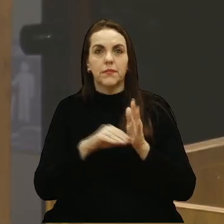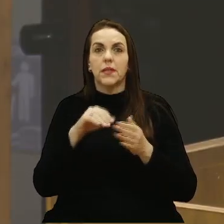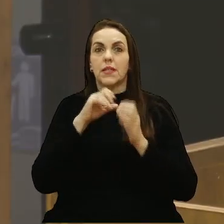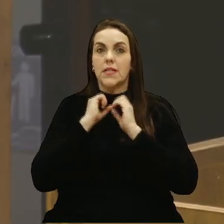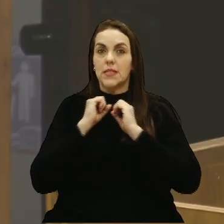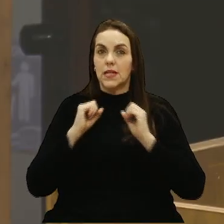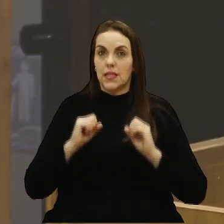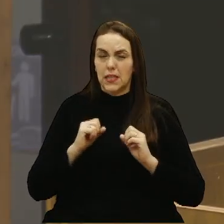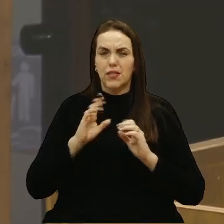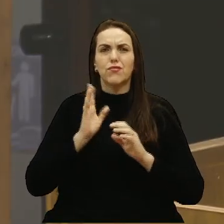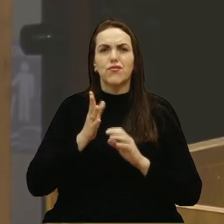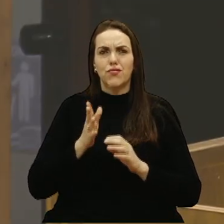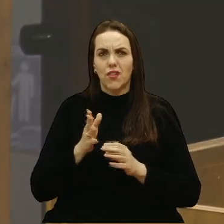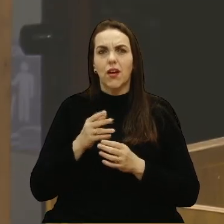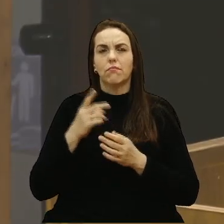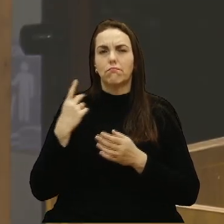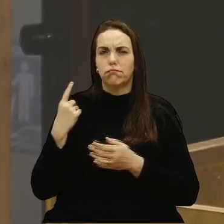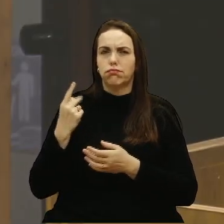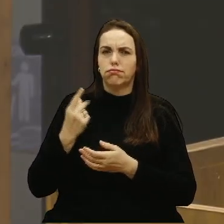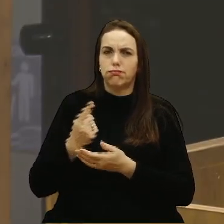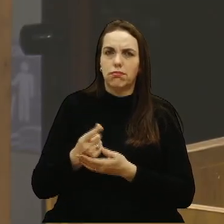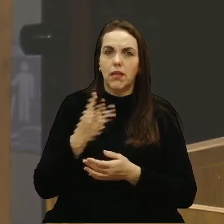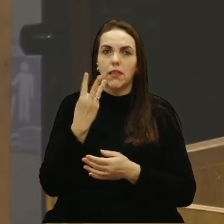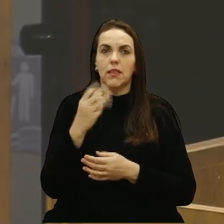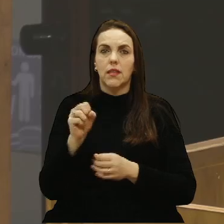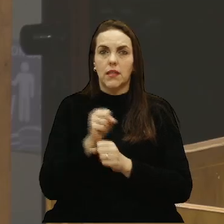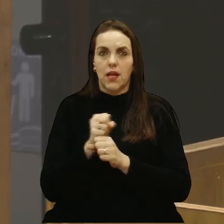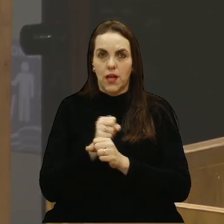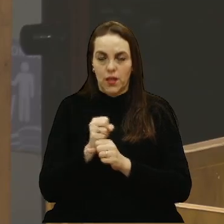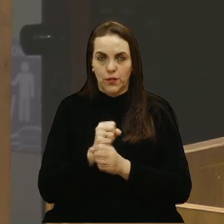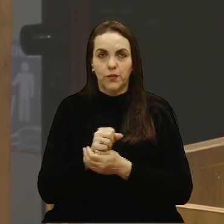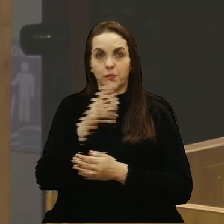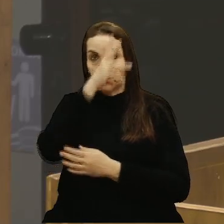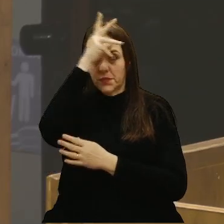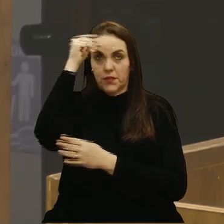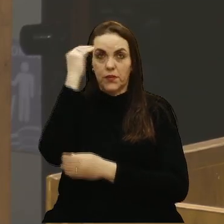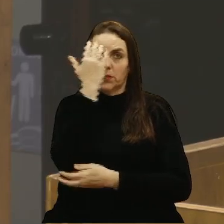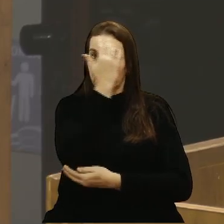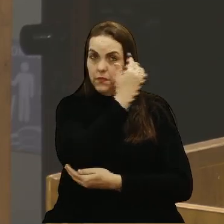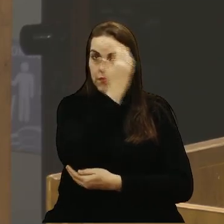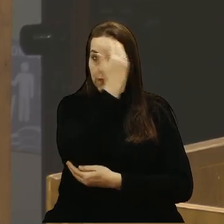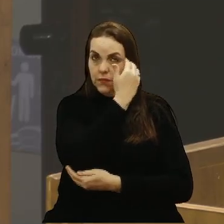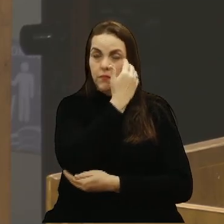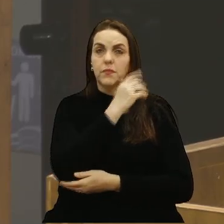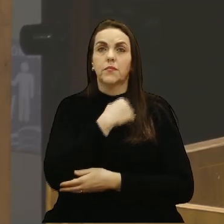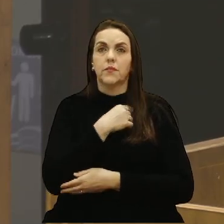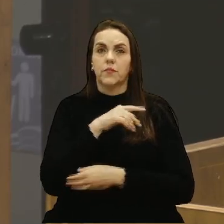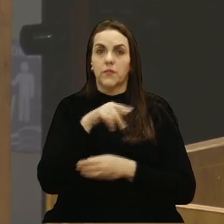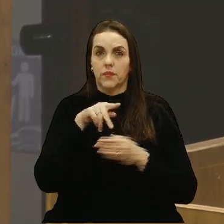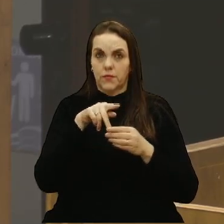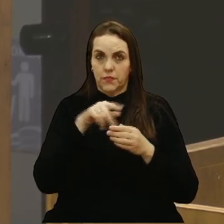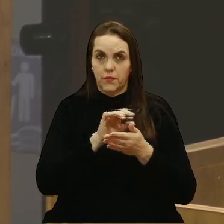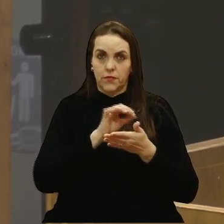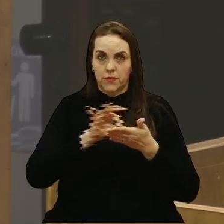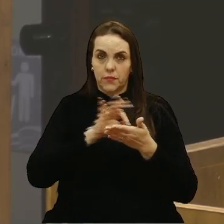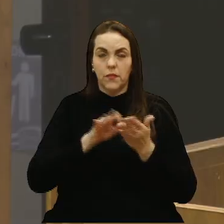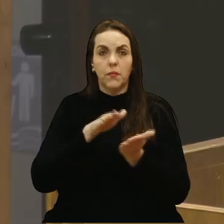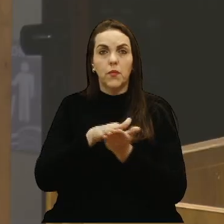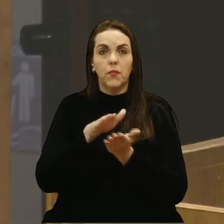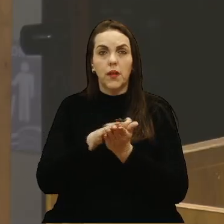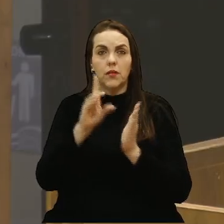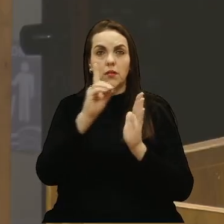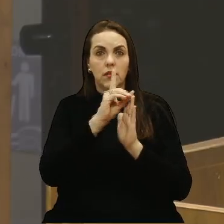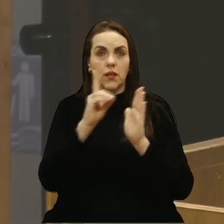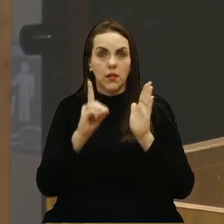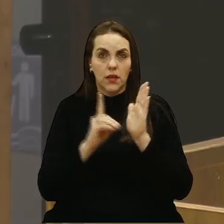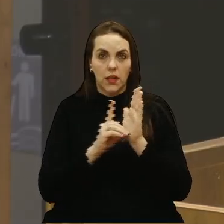por praticamente 30 anos. O prefeito Adiló ratificou e foi publicado segunda-feira um decreto,